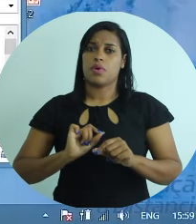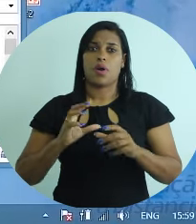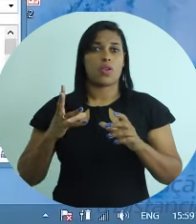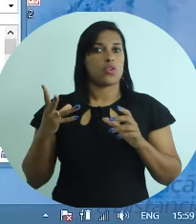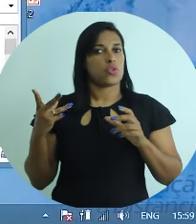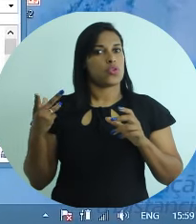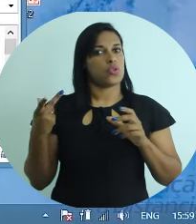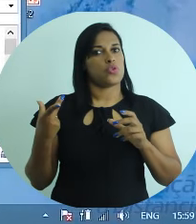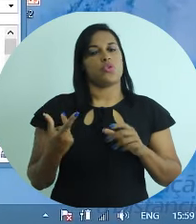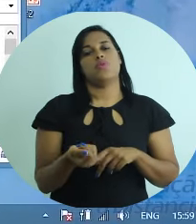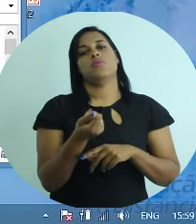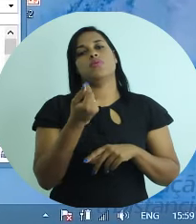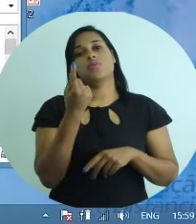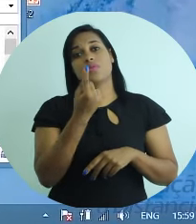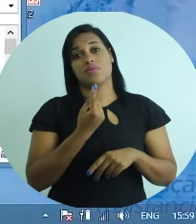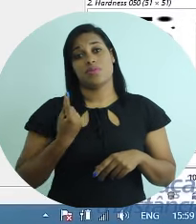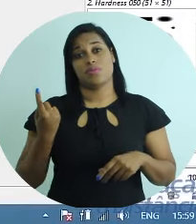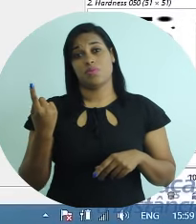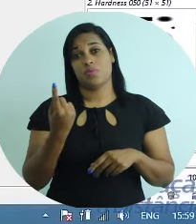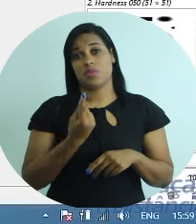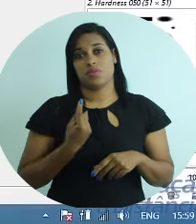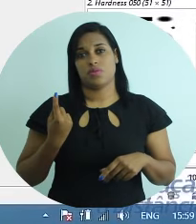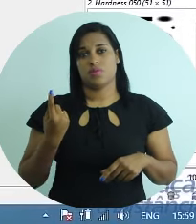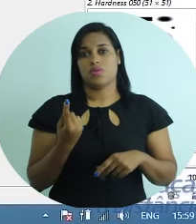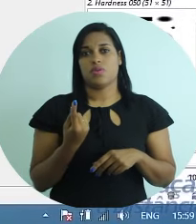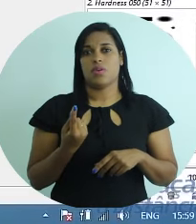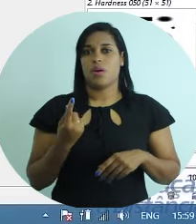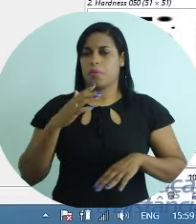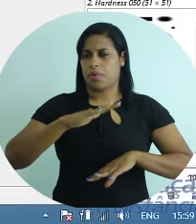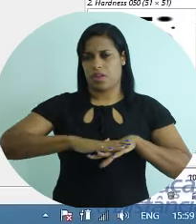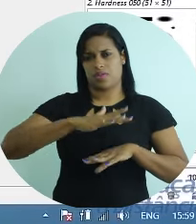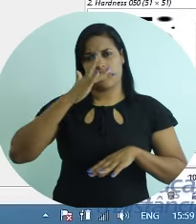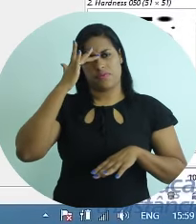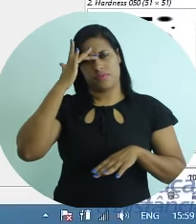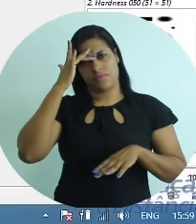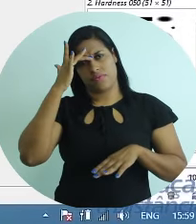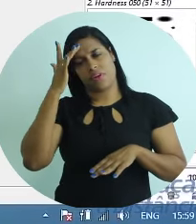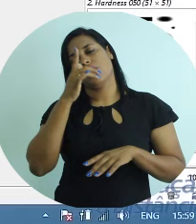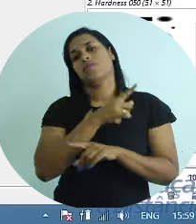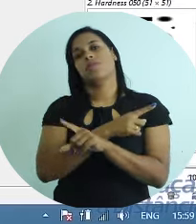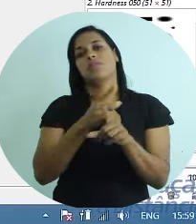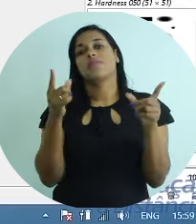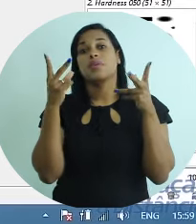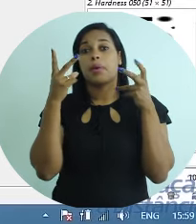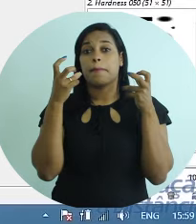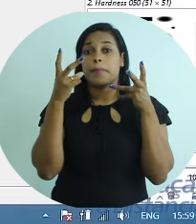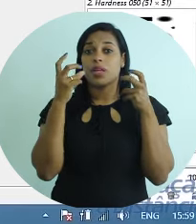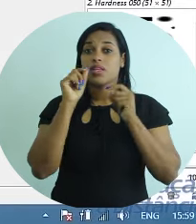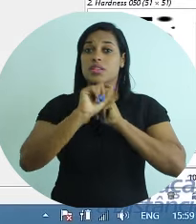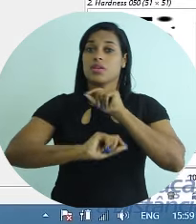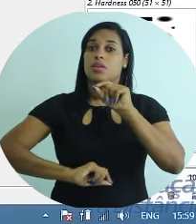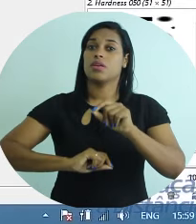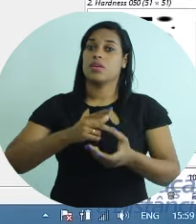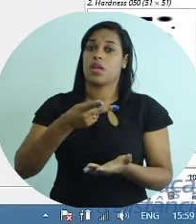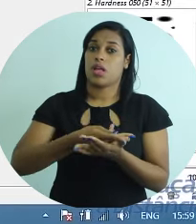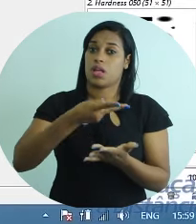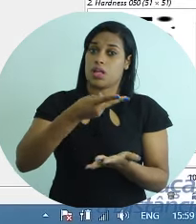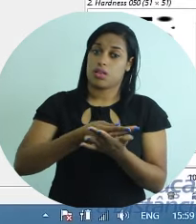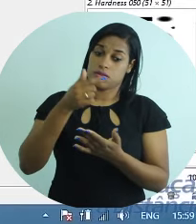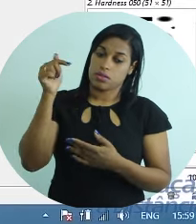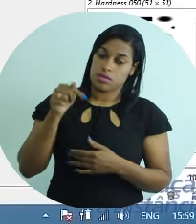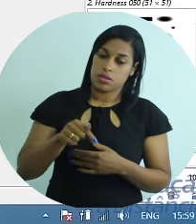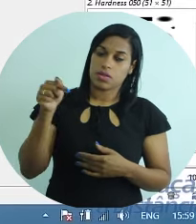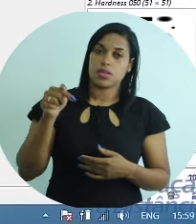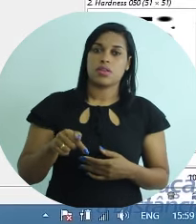todas as janelas em uma interface única, que vai ficar muito mais fácil, pelo menos para que você perceba o que está acontecendo aqui em